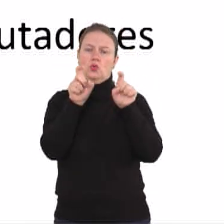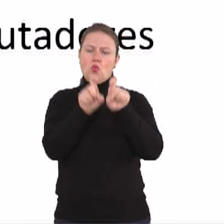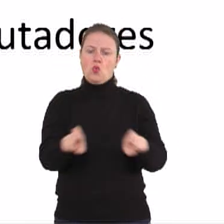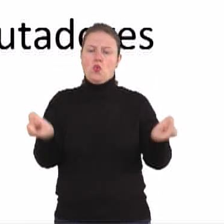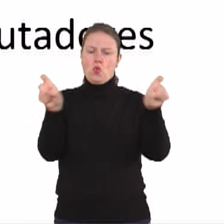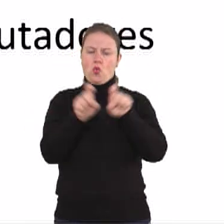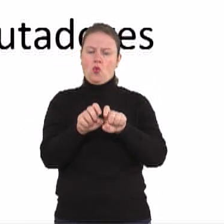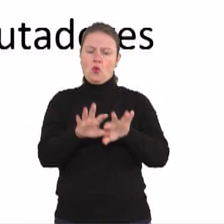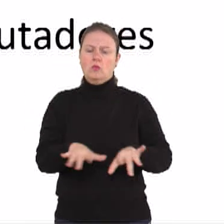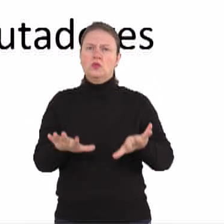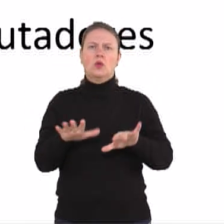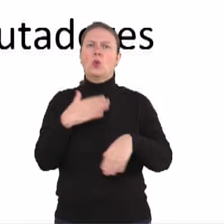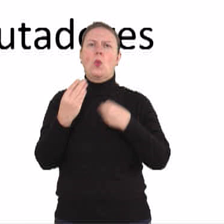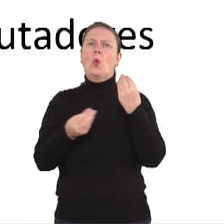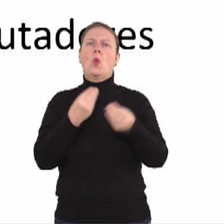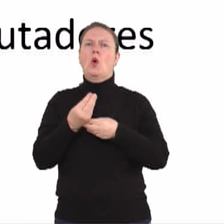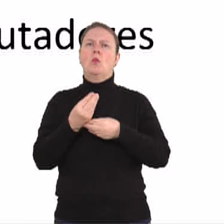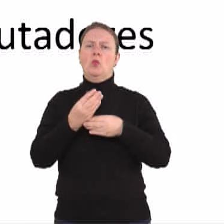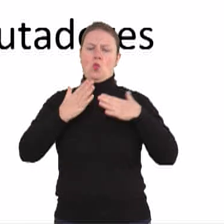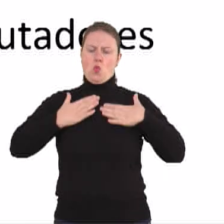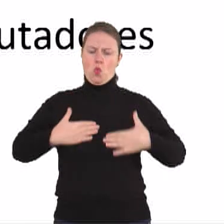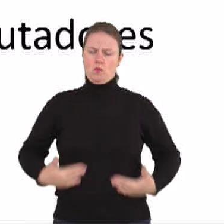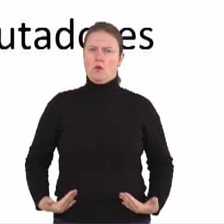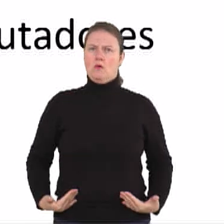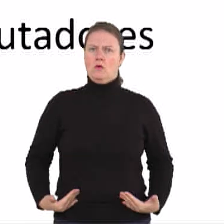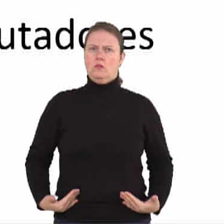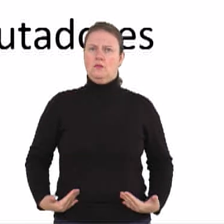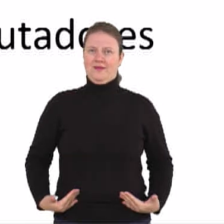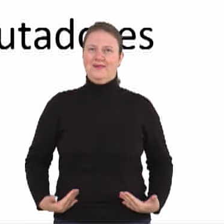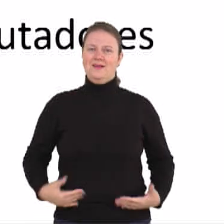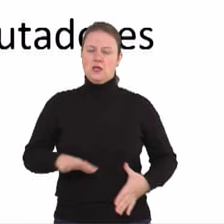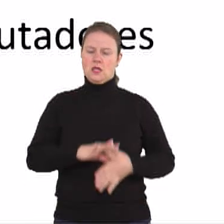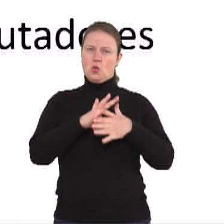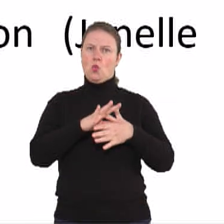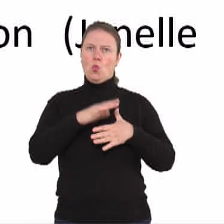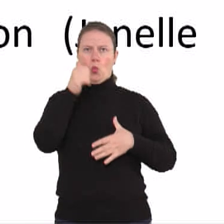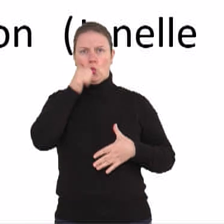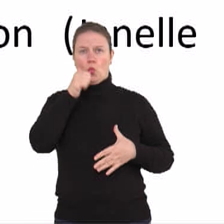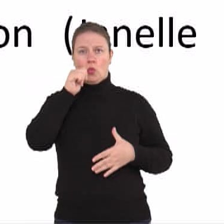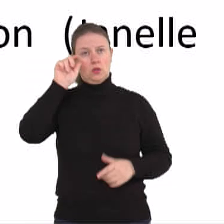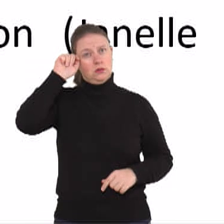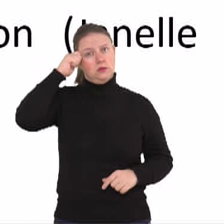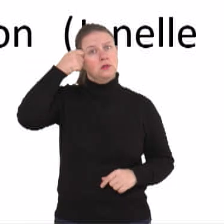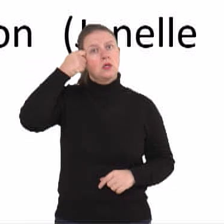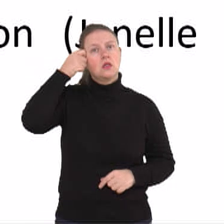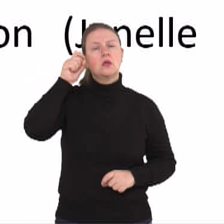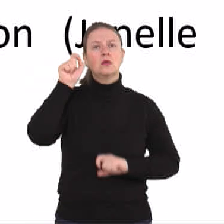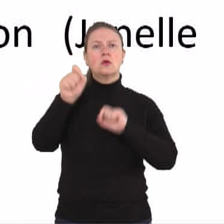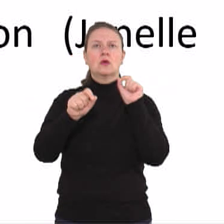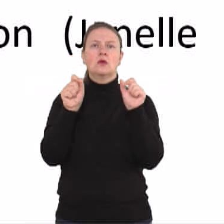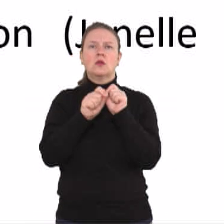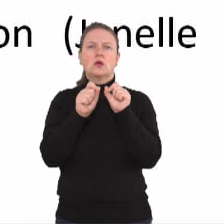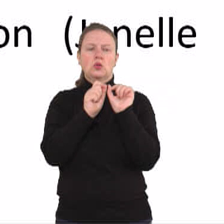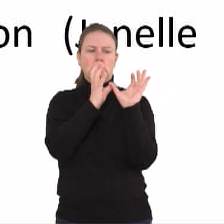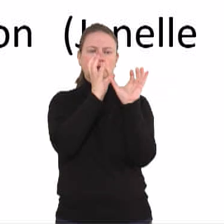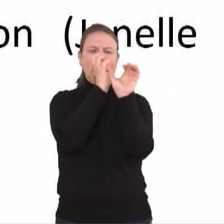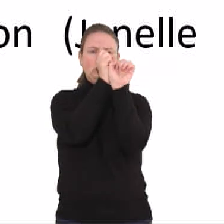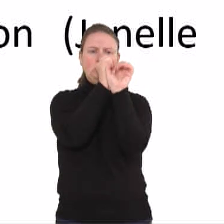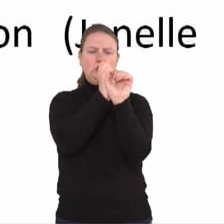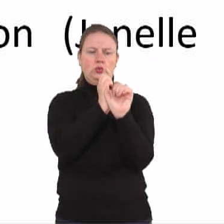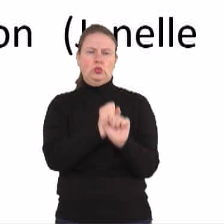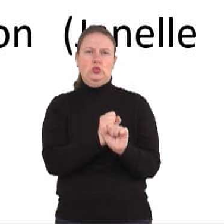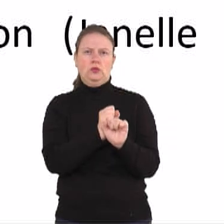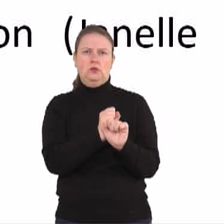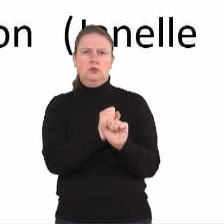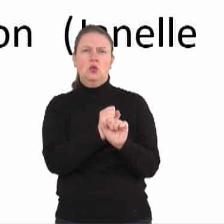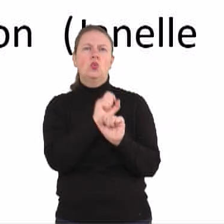computadores humanos, mulheres negras que eram contratadas para fazerem os cálculos e